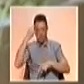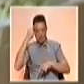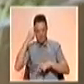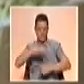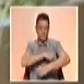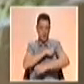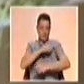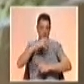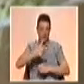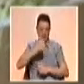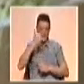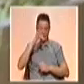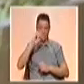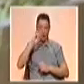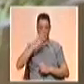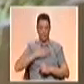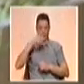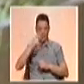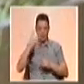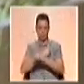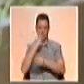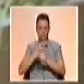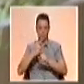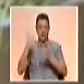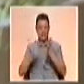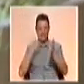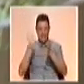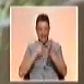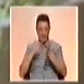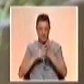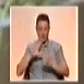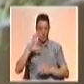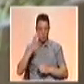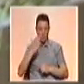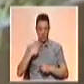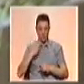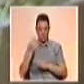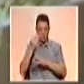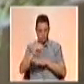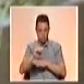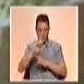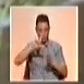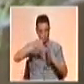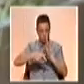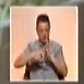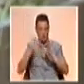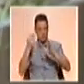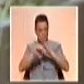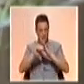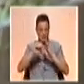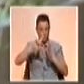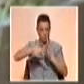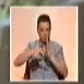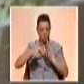etc, etc. E uma das necessidades absolutas que nós temos quando implementamos um projeto,